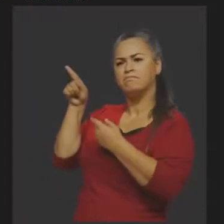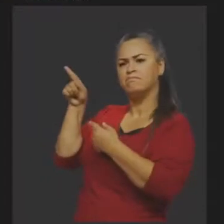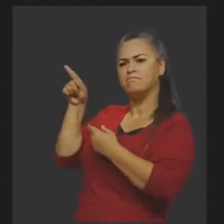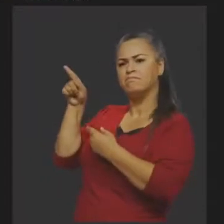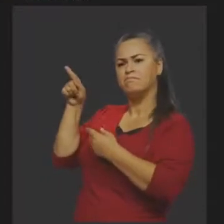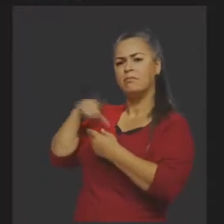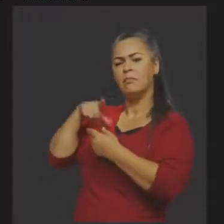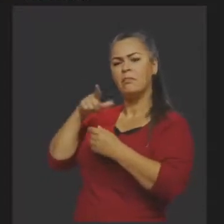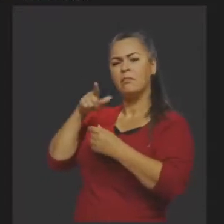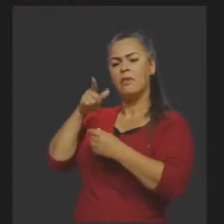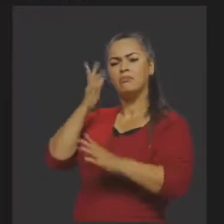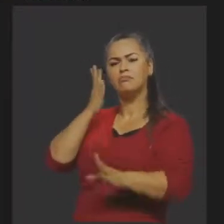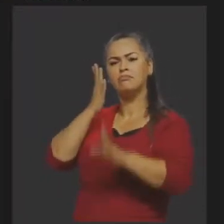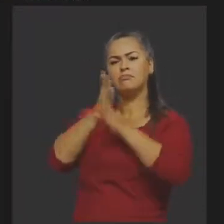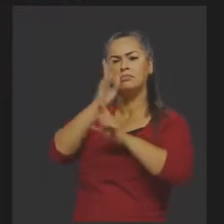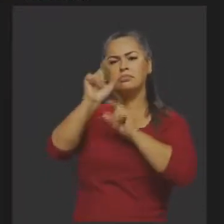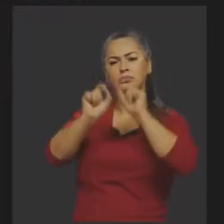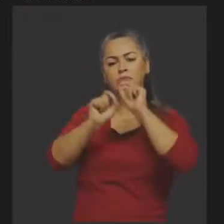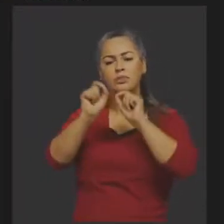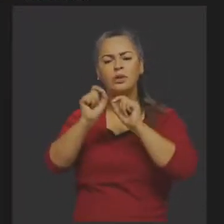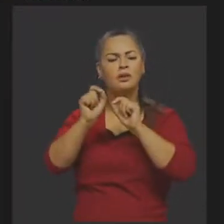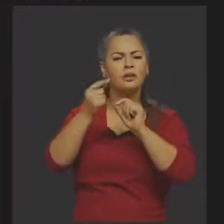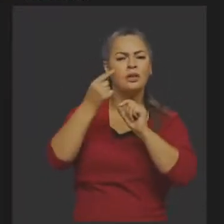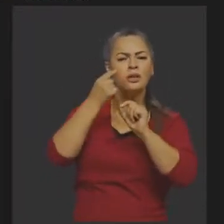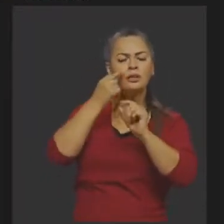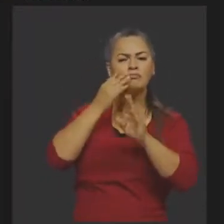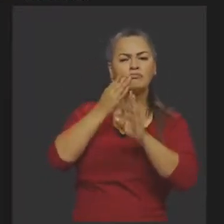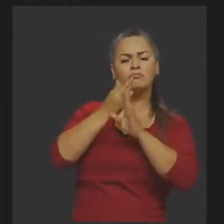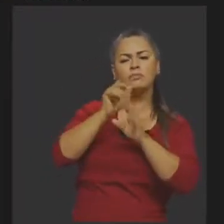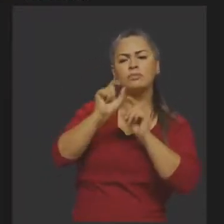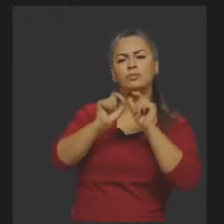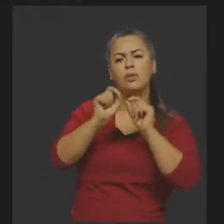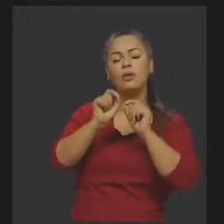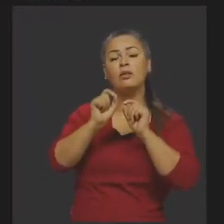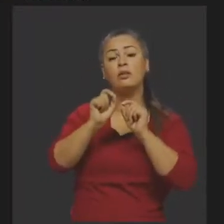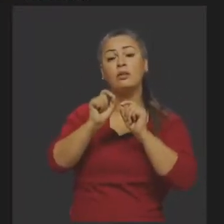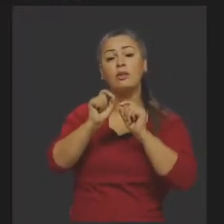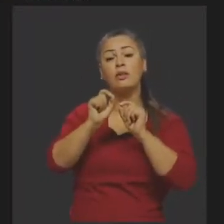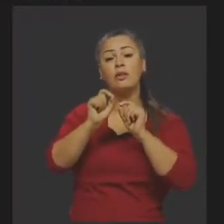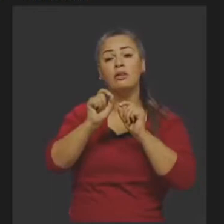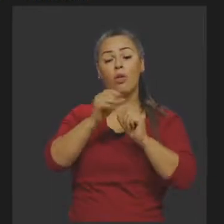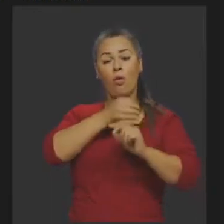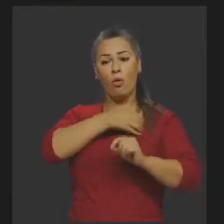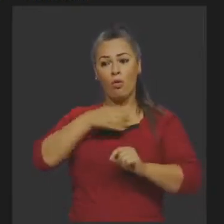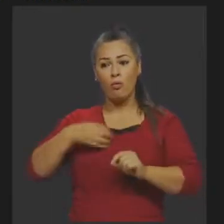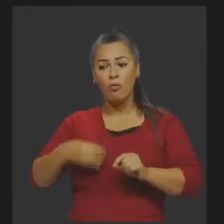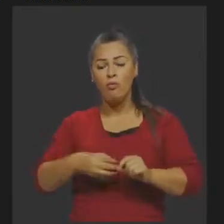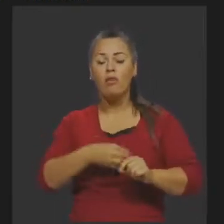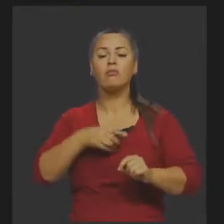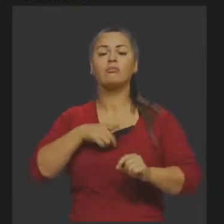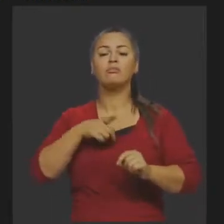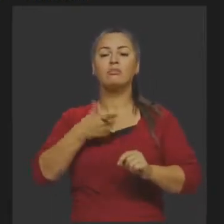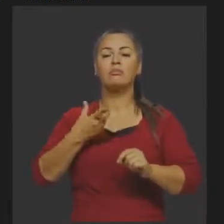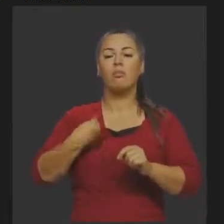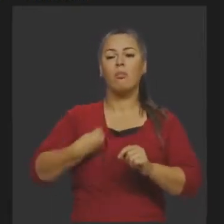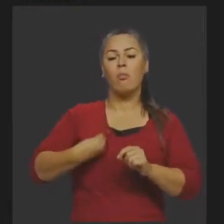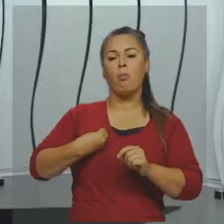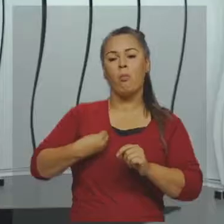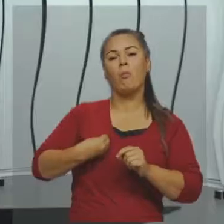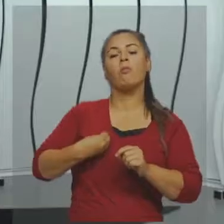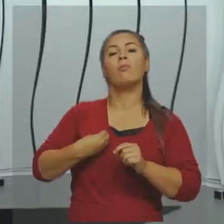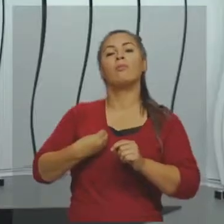que formam o sistema excretor e compreender a funcionalidade deste sistema.